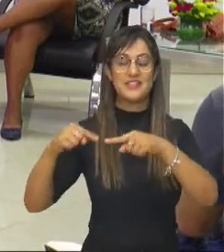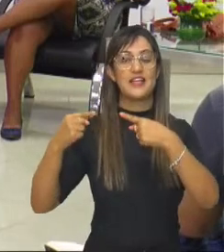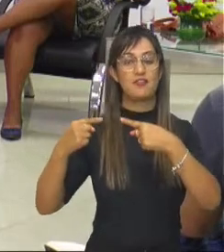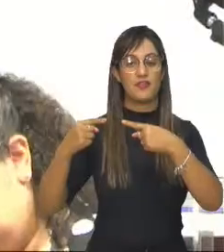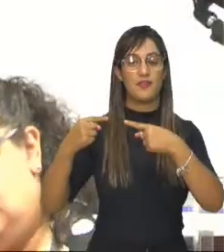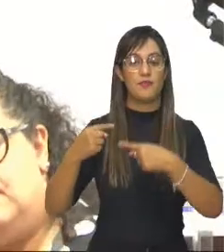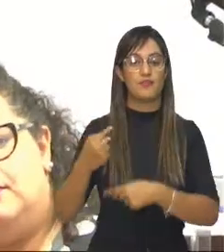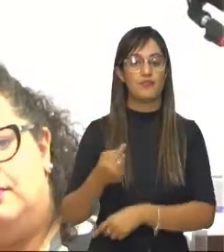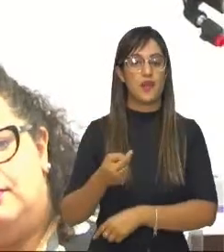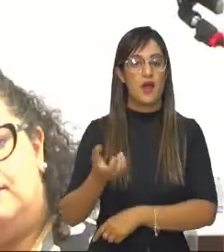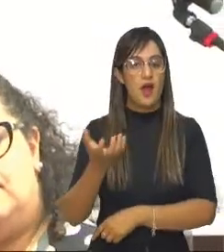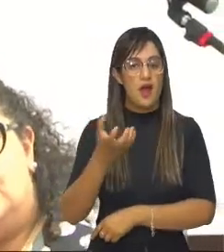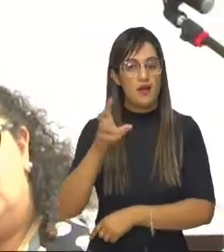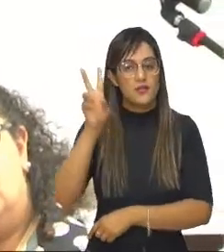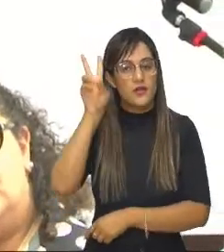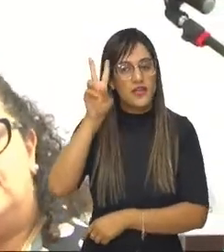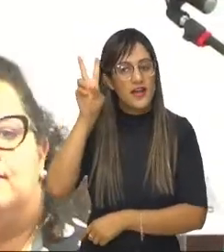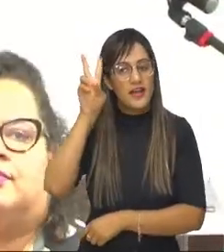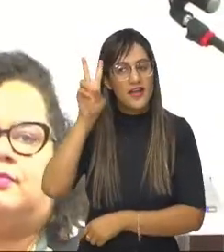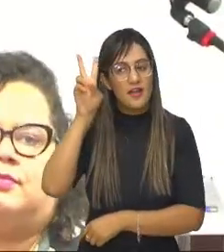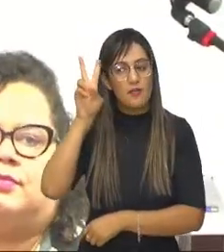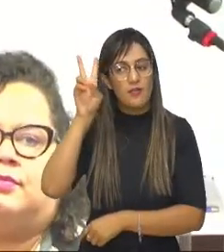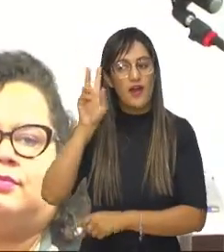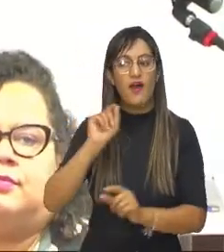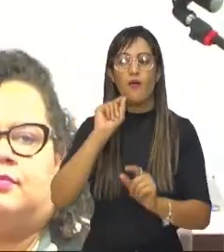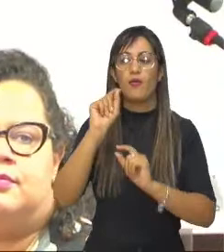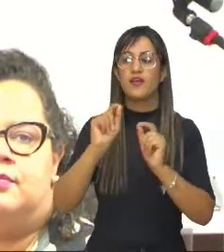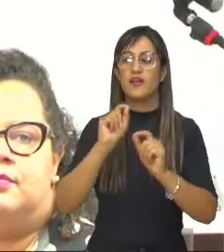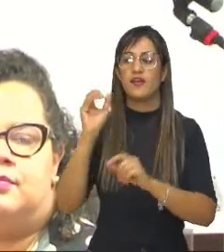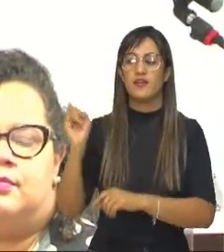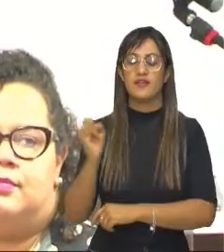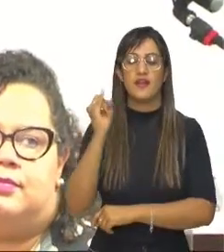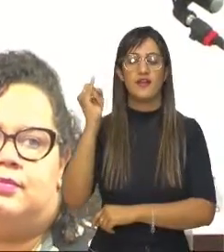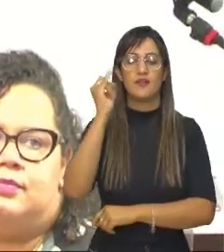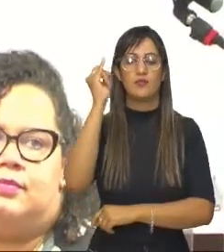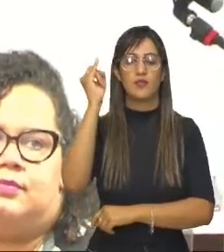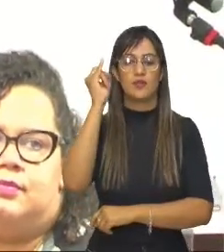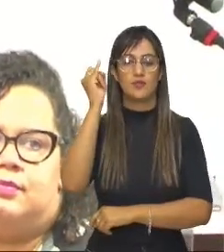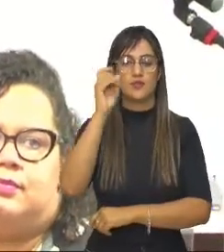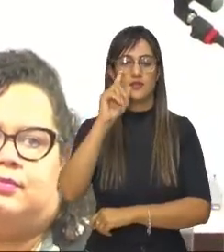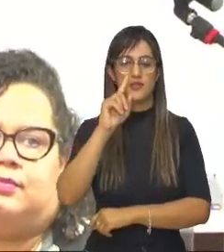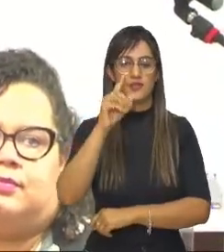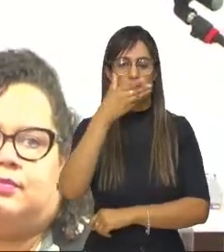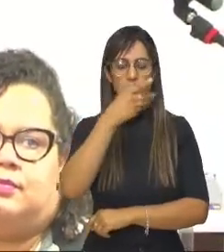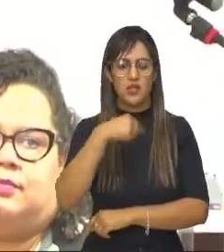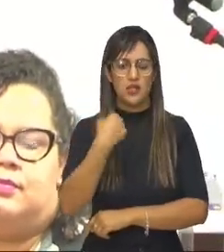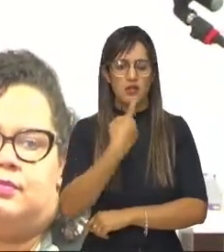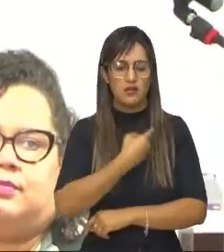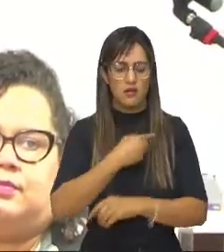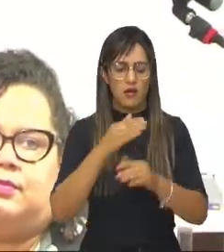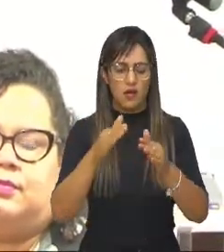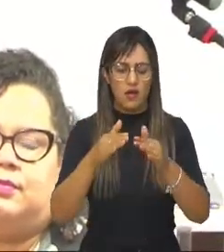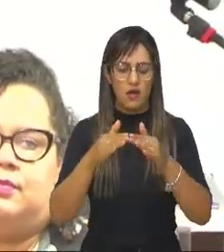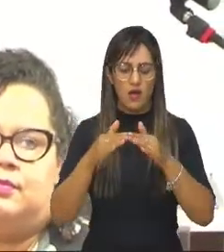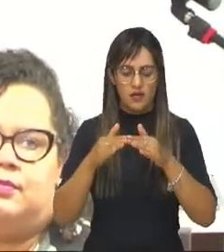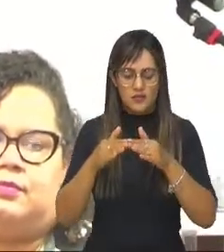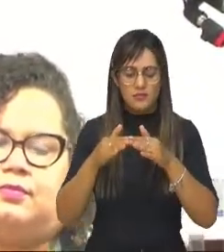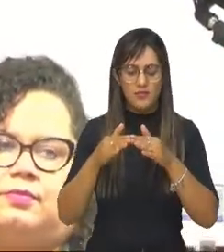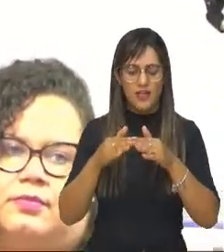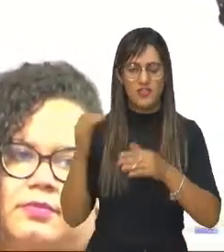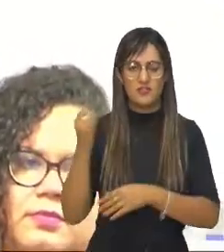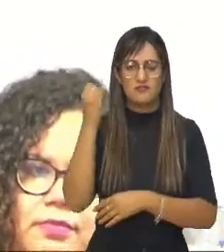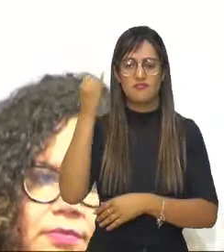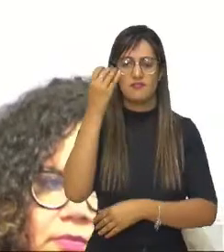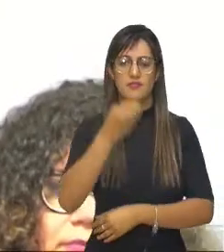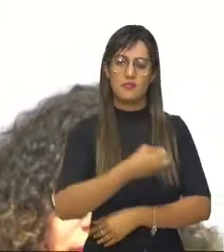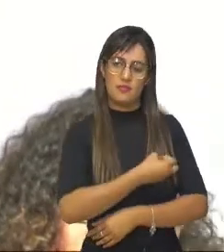Eu só queria lembrar da gente de uma coisa muito importante, que eu acho que às vezes a gente perde no nosso fazer, perde nas correrias da vida, perde